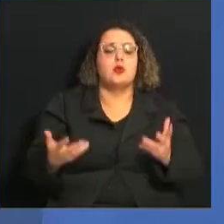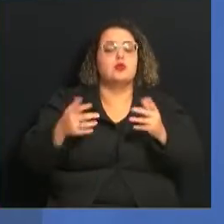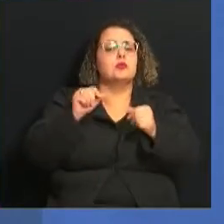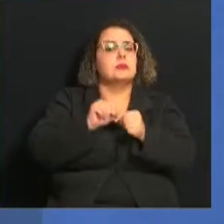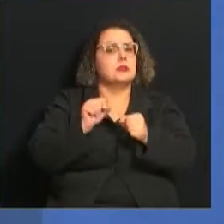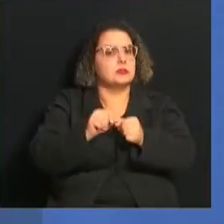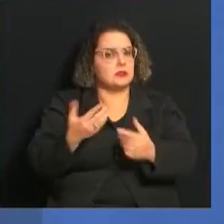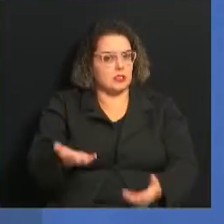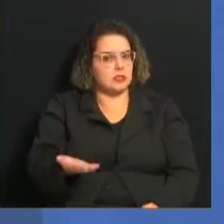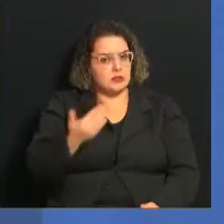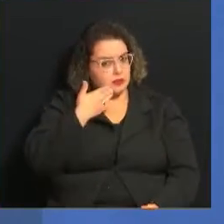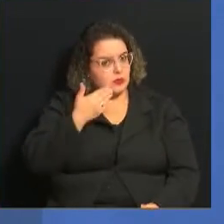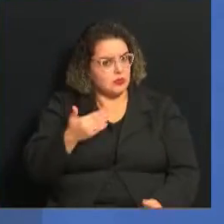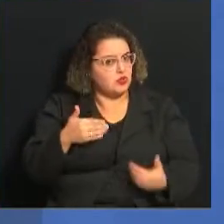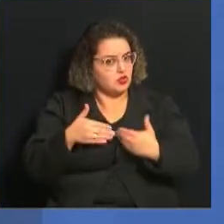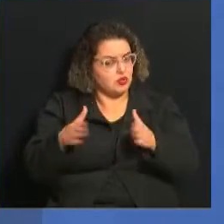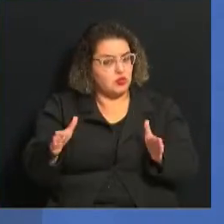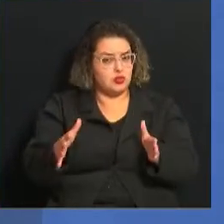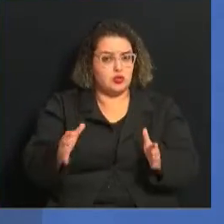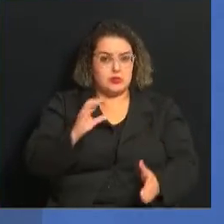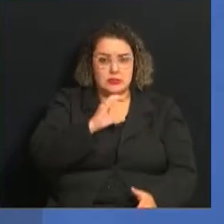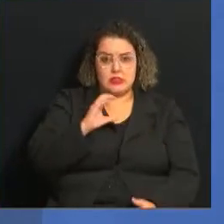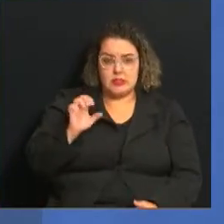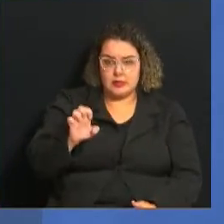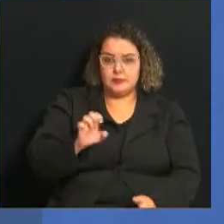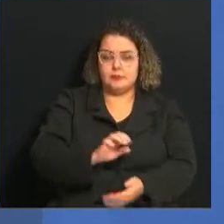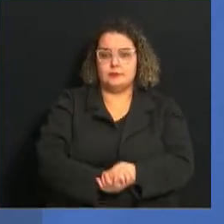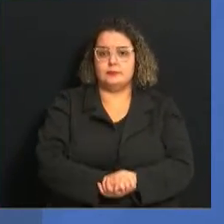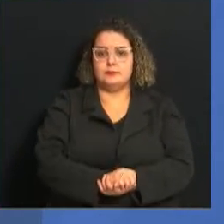esse pedido de abertura de CE.